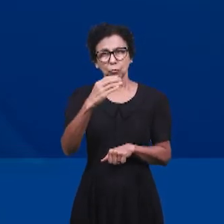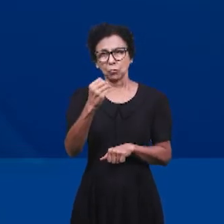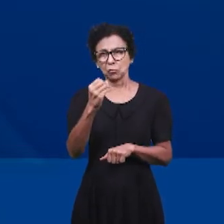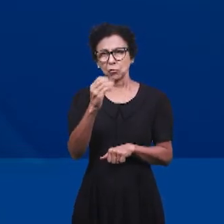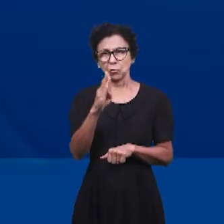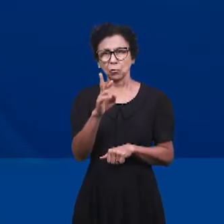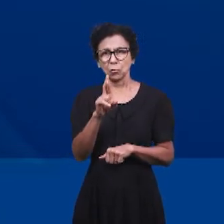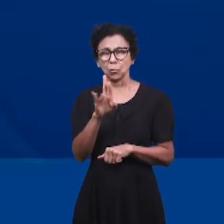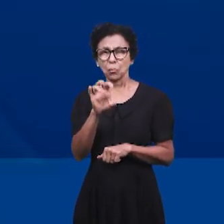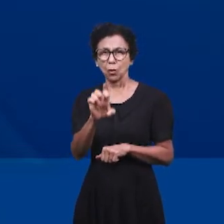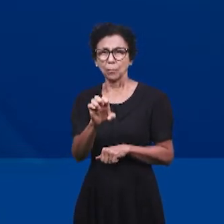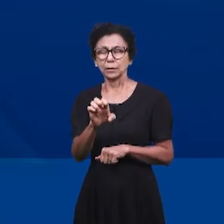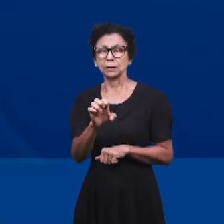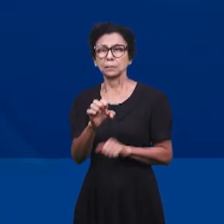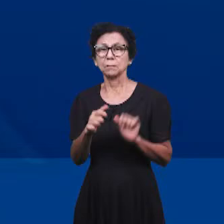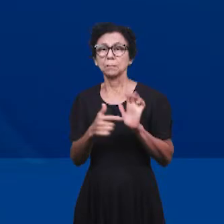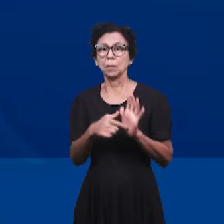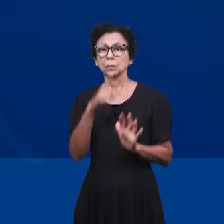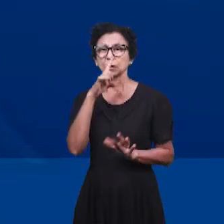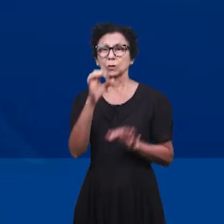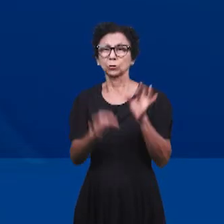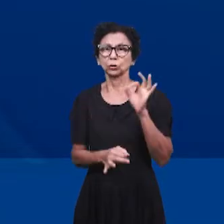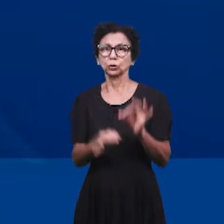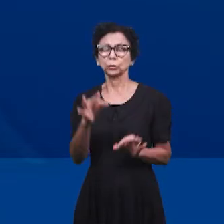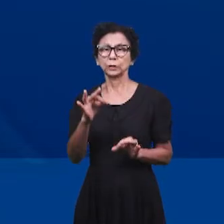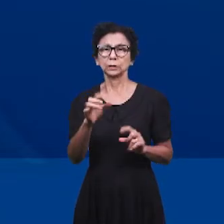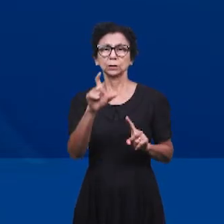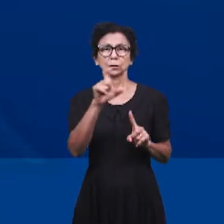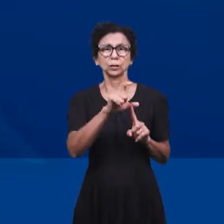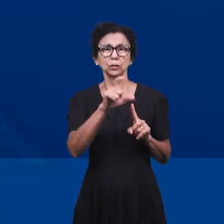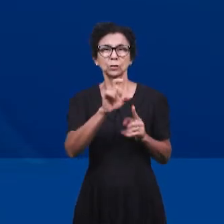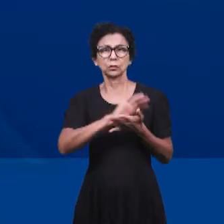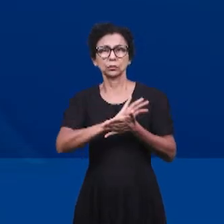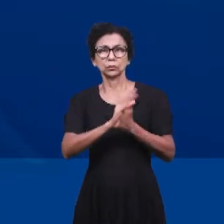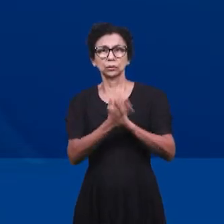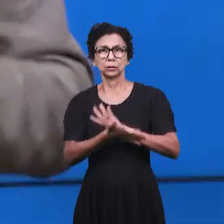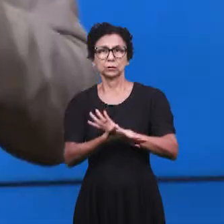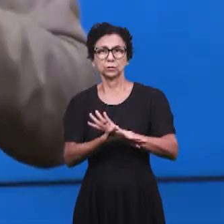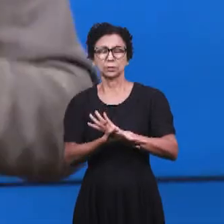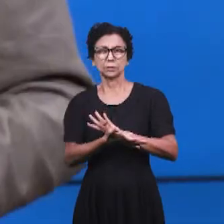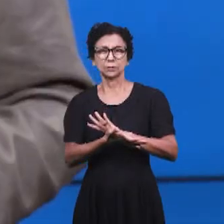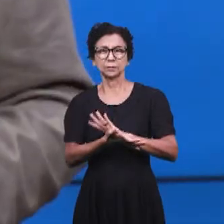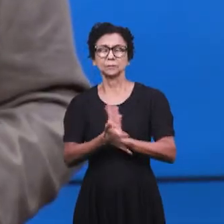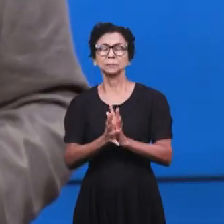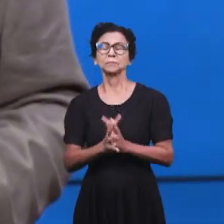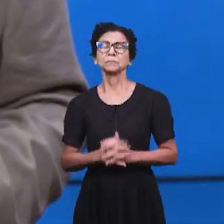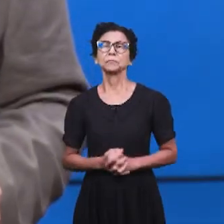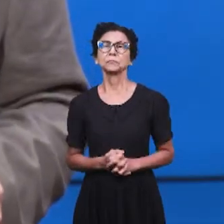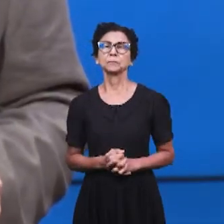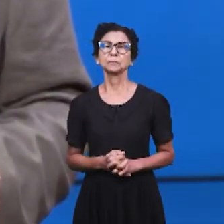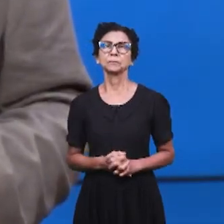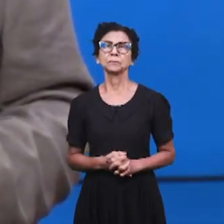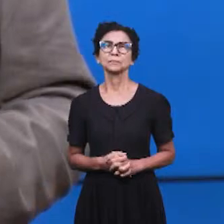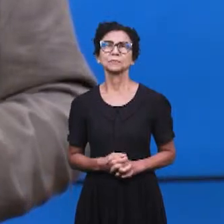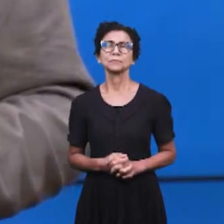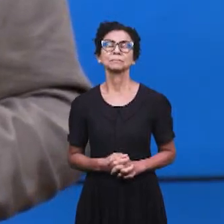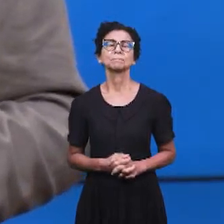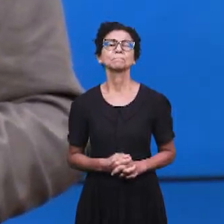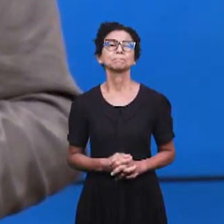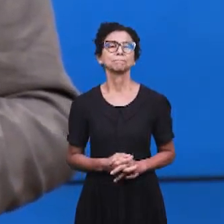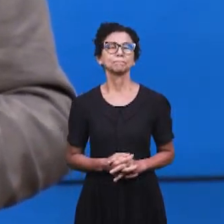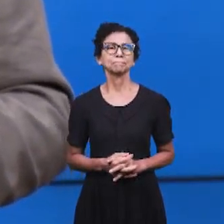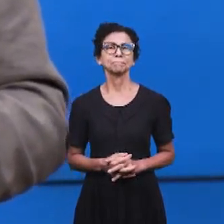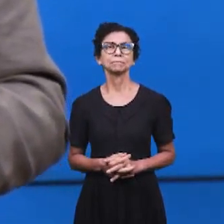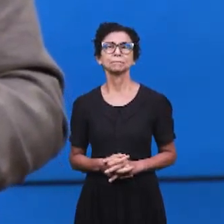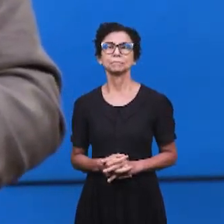cabeça da serpente, vencendo a condenação do pecado. A paz do Senhor Jesus. Amém, Alissa. Pés que se